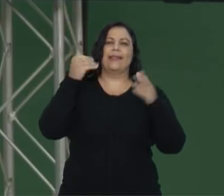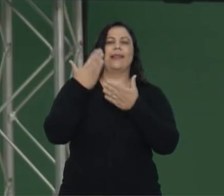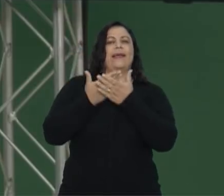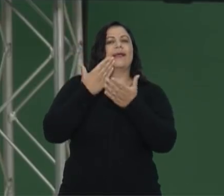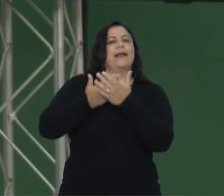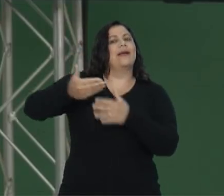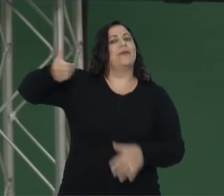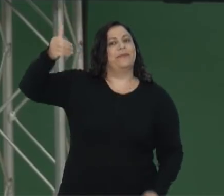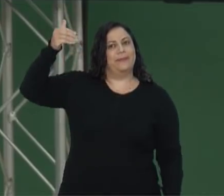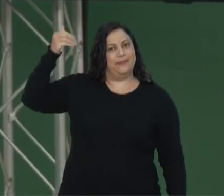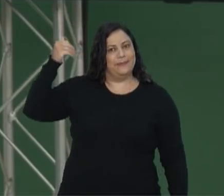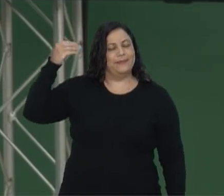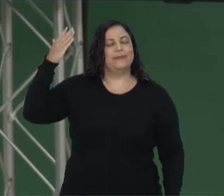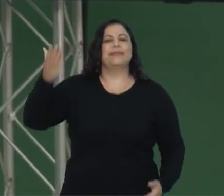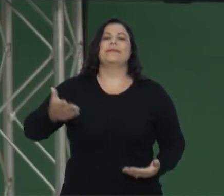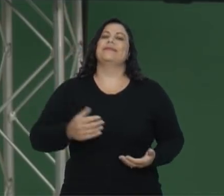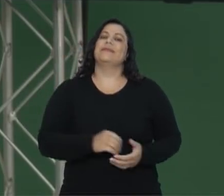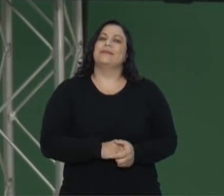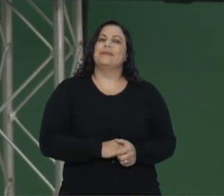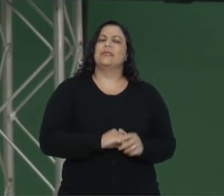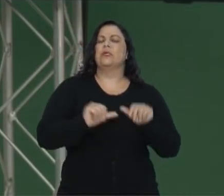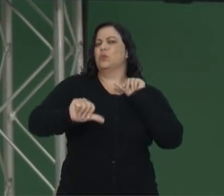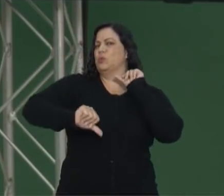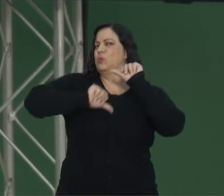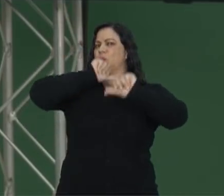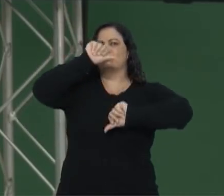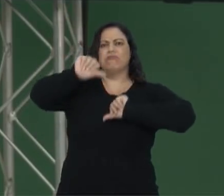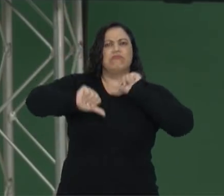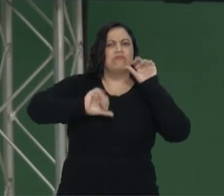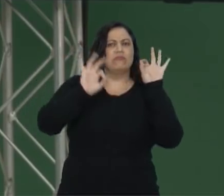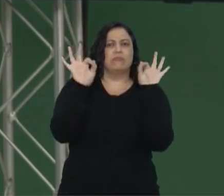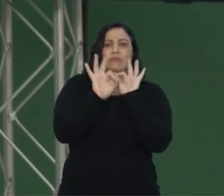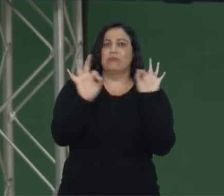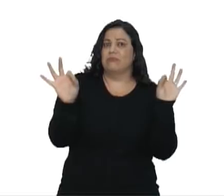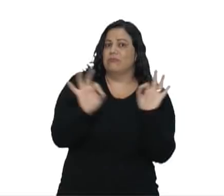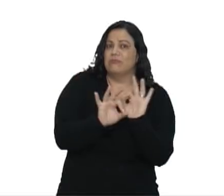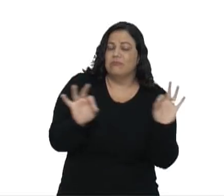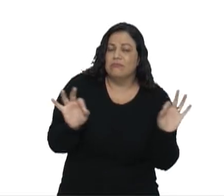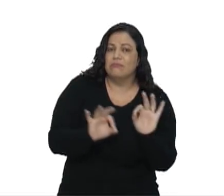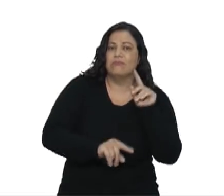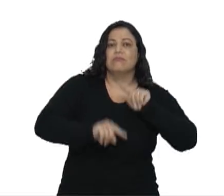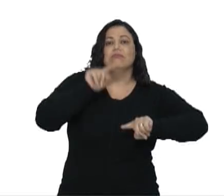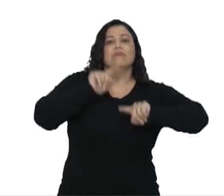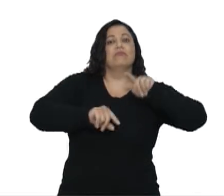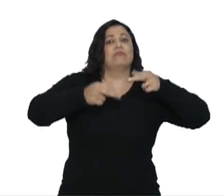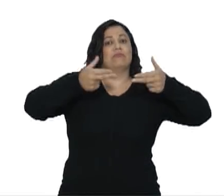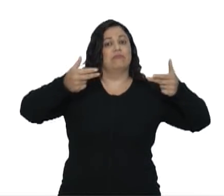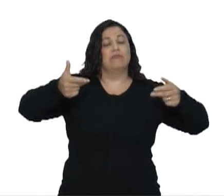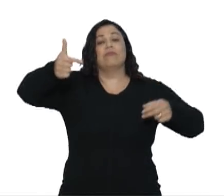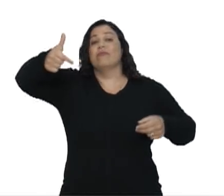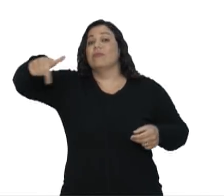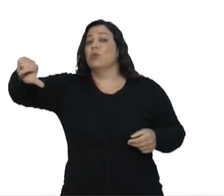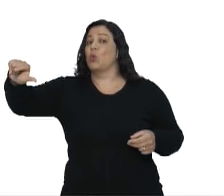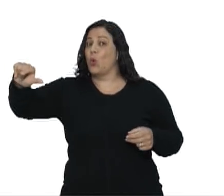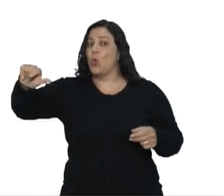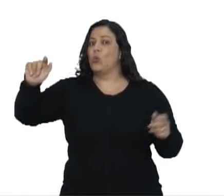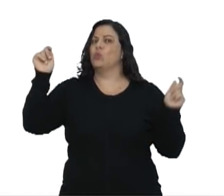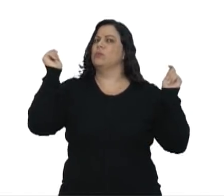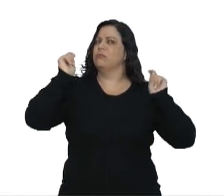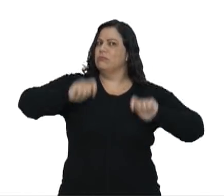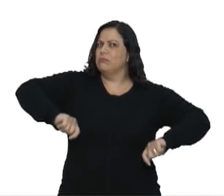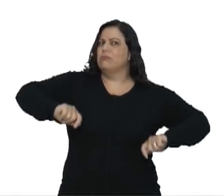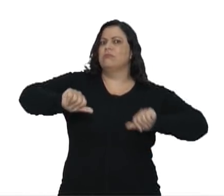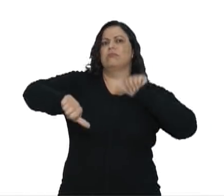algumas transformações não alteram a composição de um material, outras levam às modificações